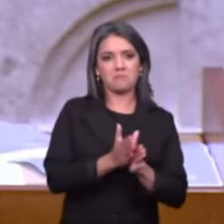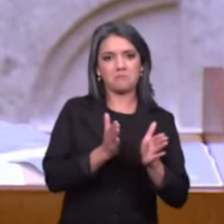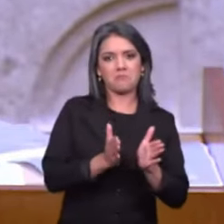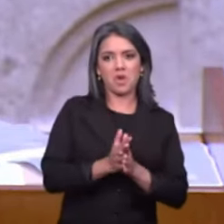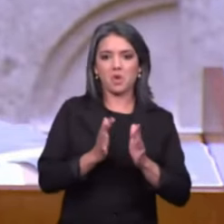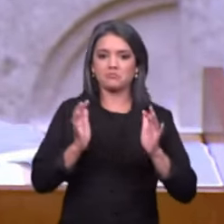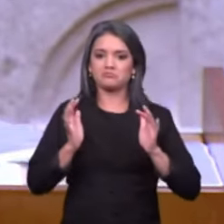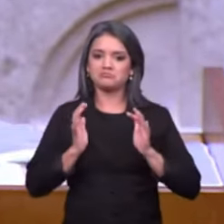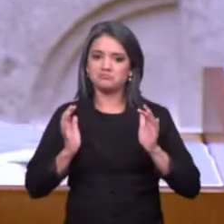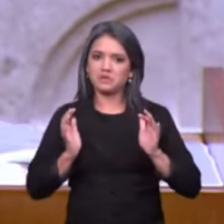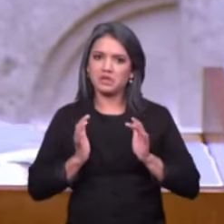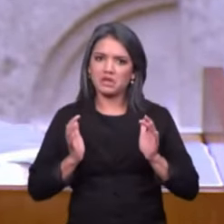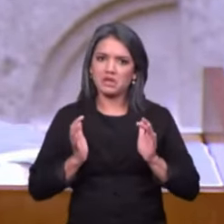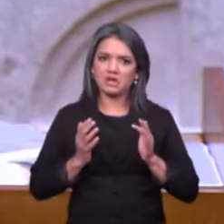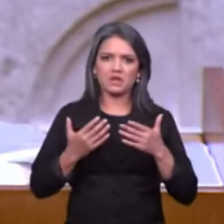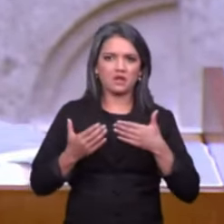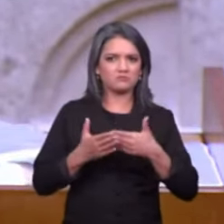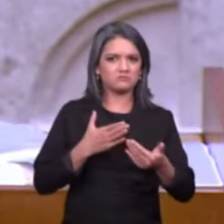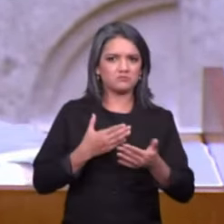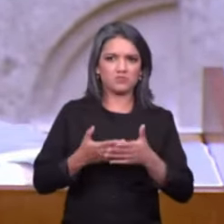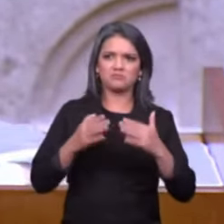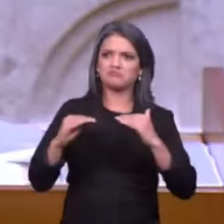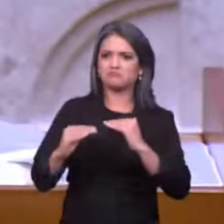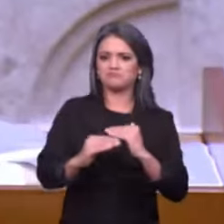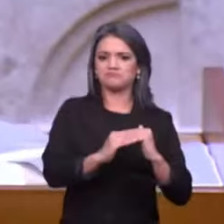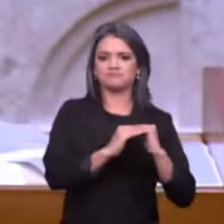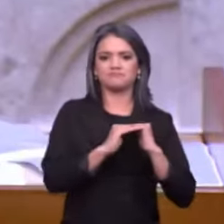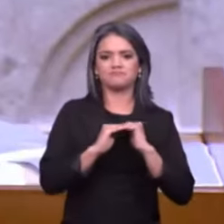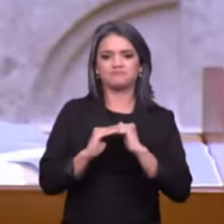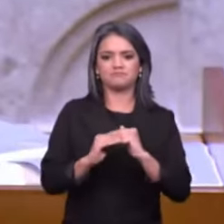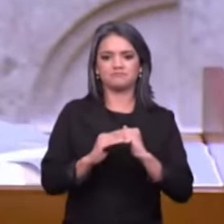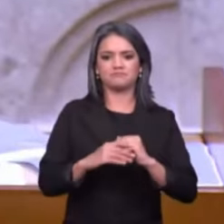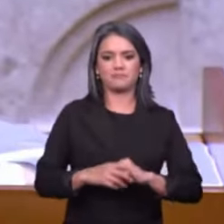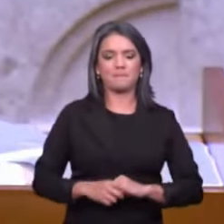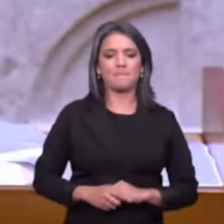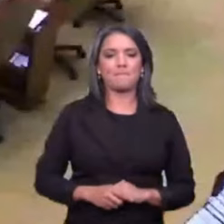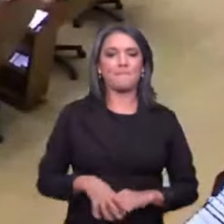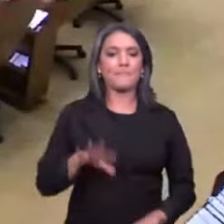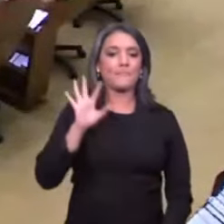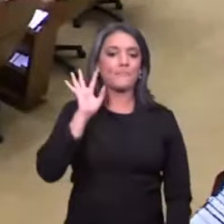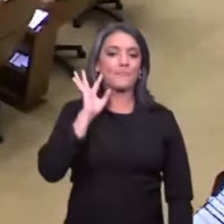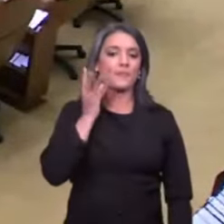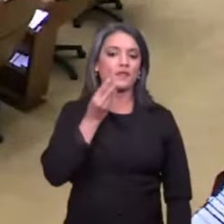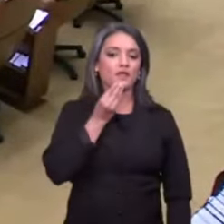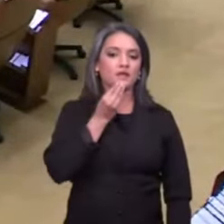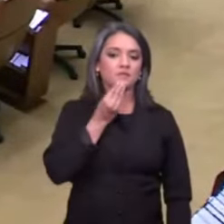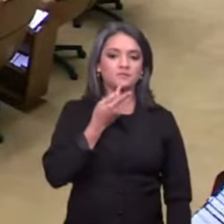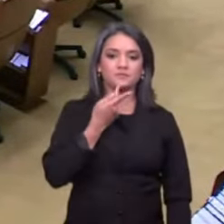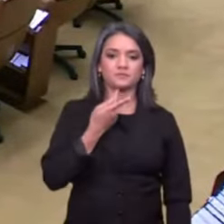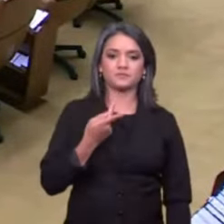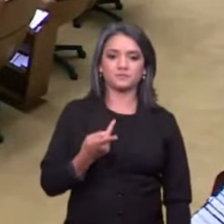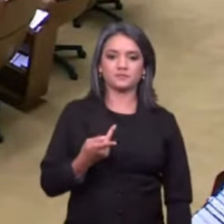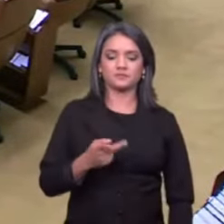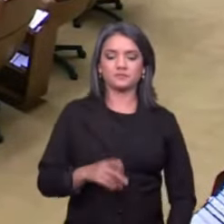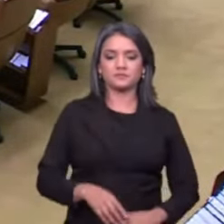relativamente a ser traficante ou não ser traficante. Senhor presidente, se me permite, pois não, ministro. O senhor tocou nesse ponto, Vossa Excelência.